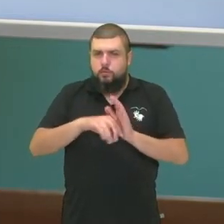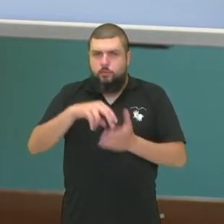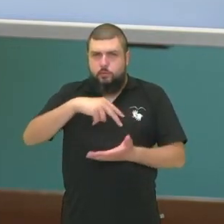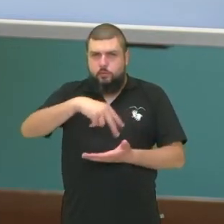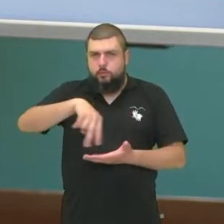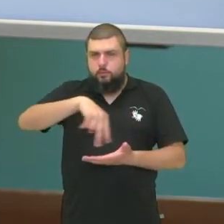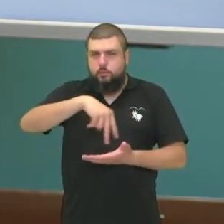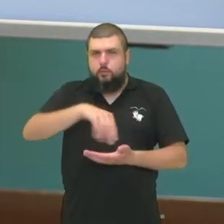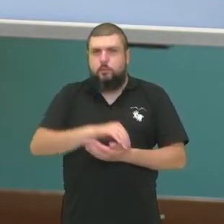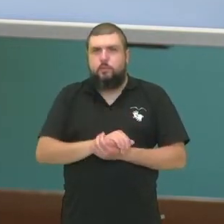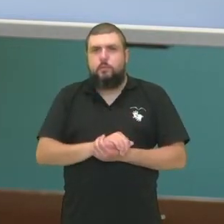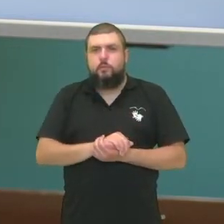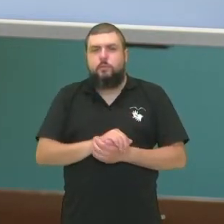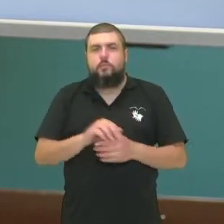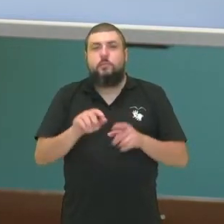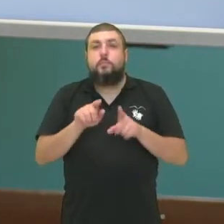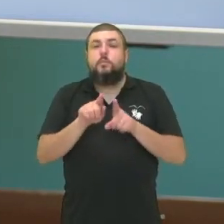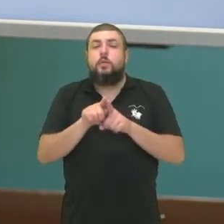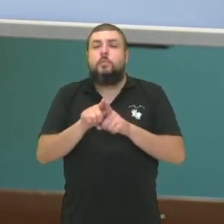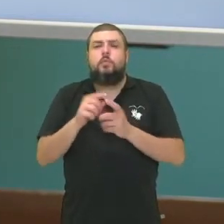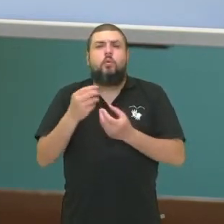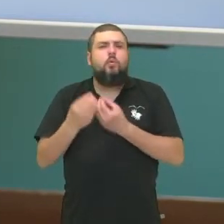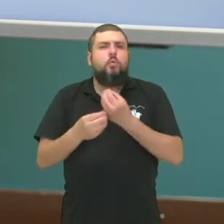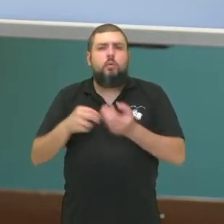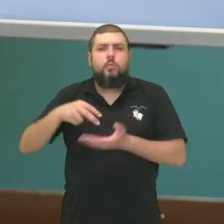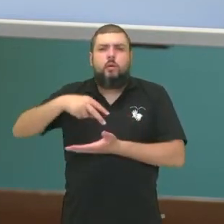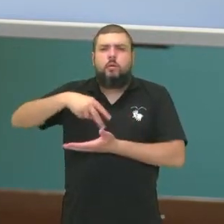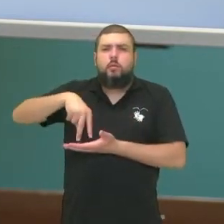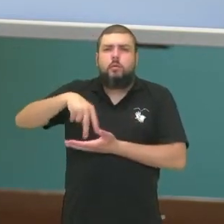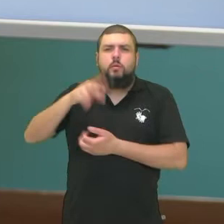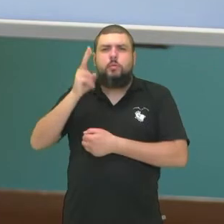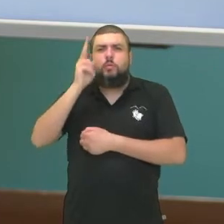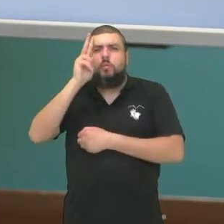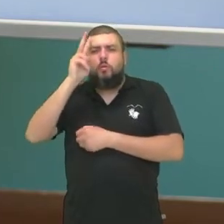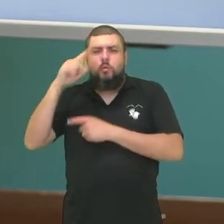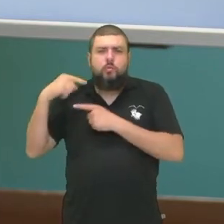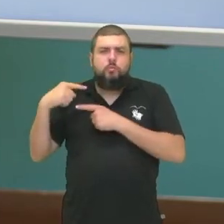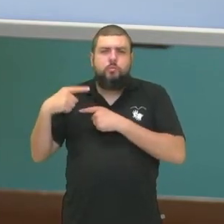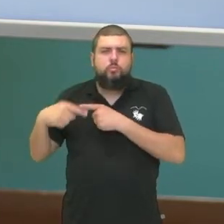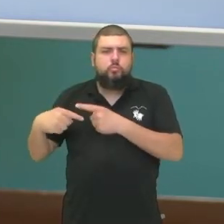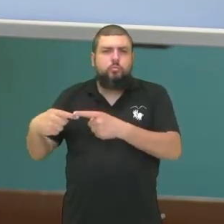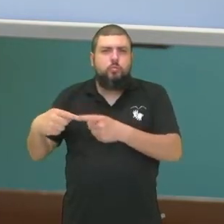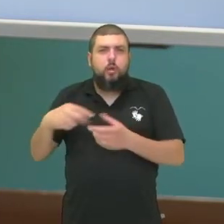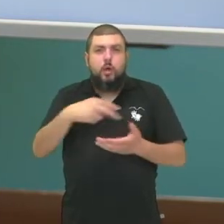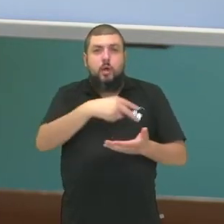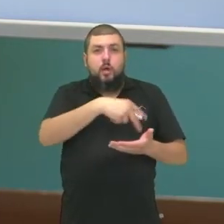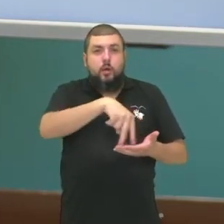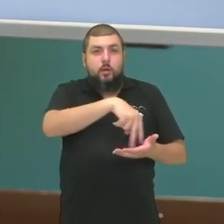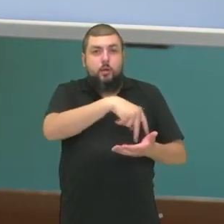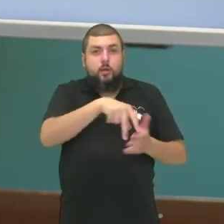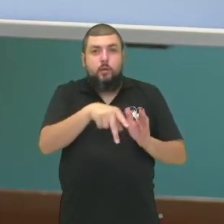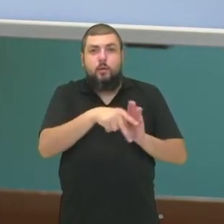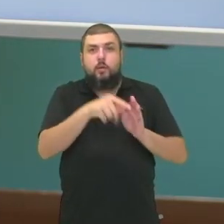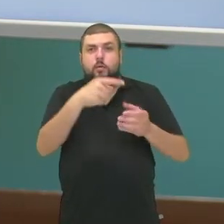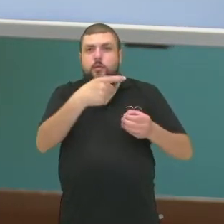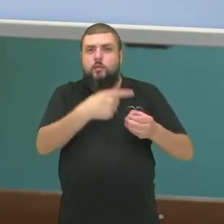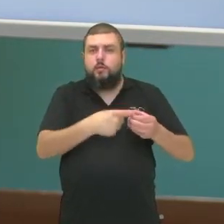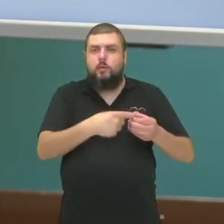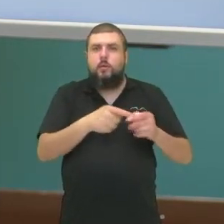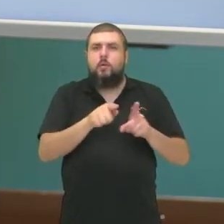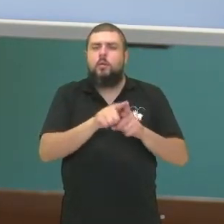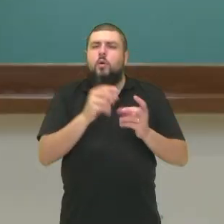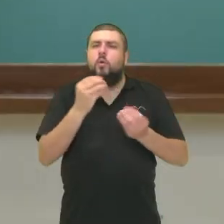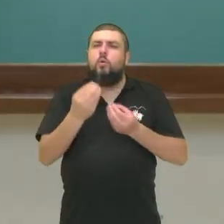a evolução histórica da dança, as danças urbanas e as relações delas com o meio